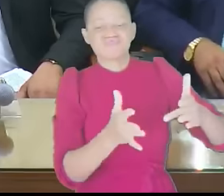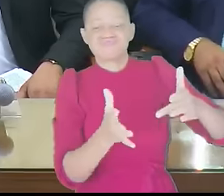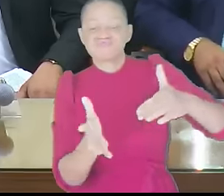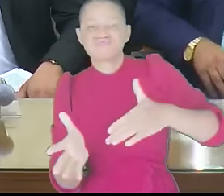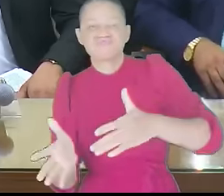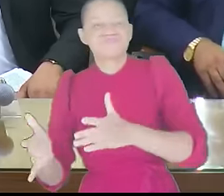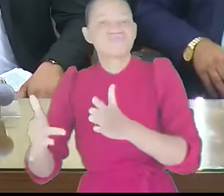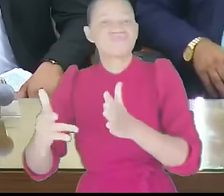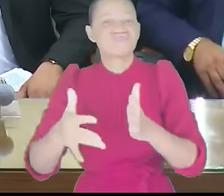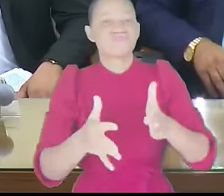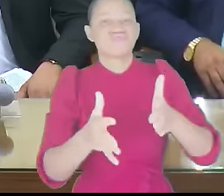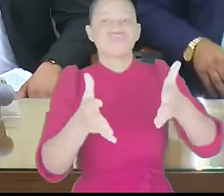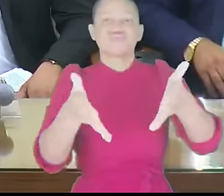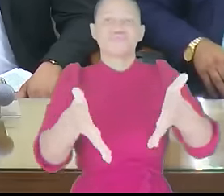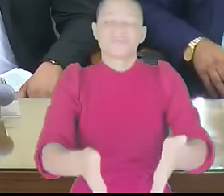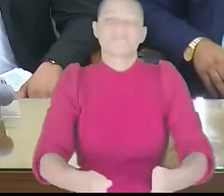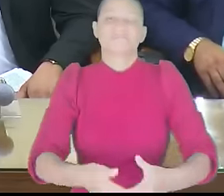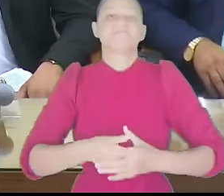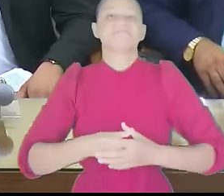Aleluia!